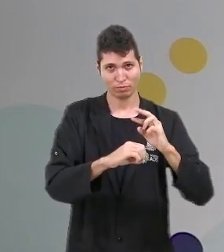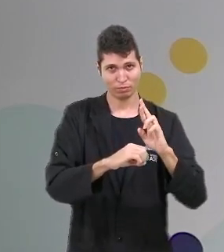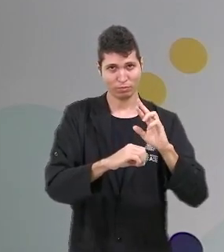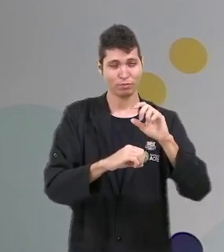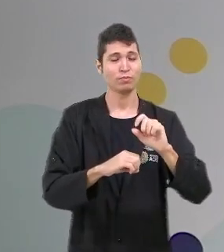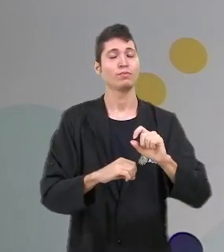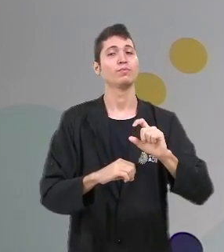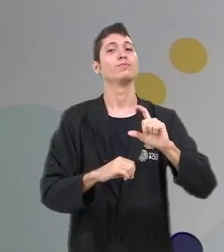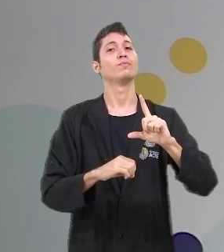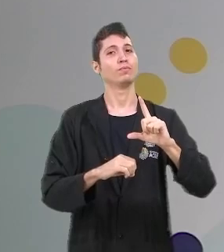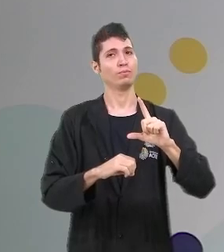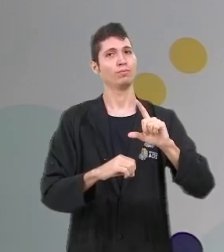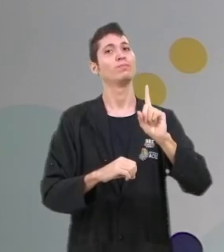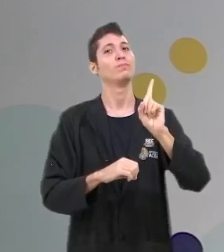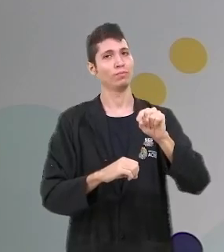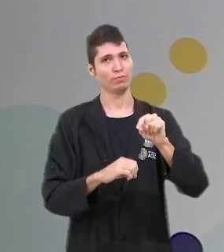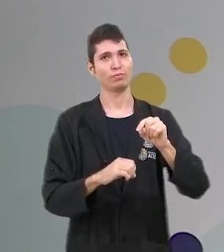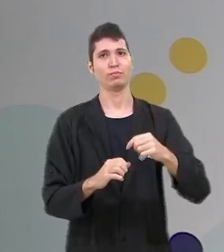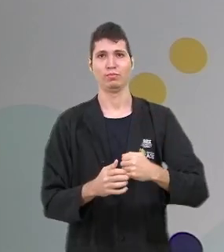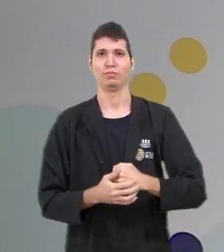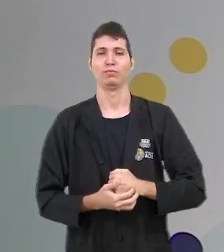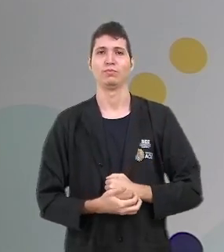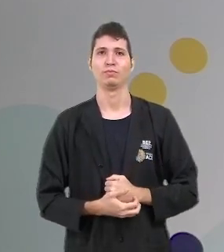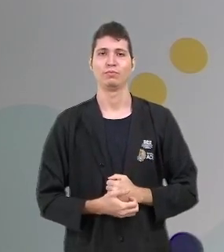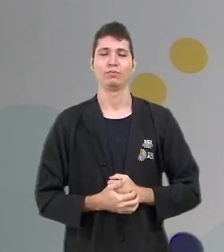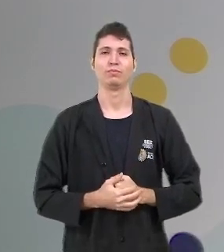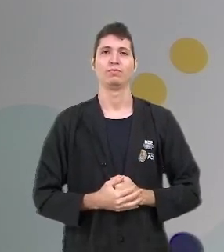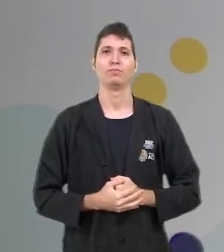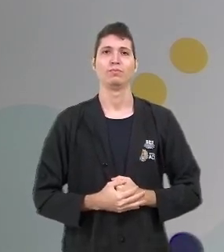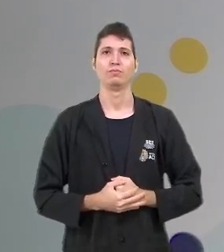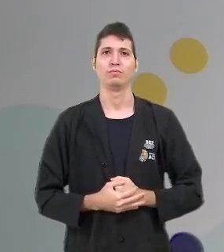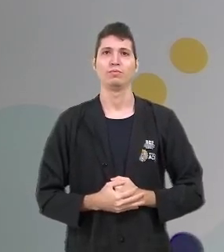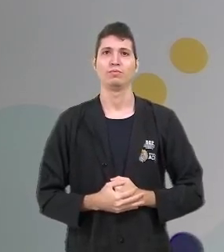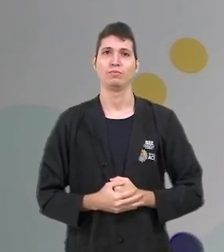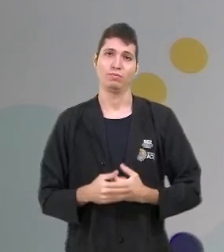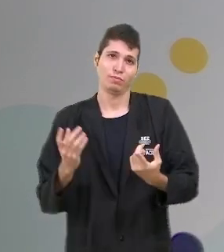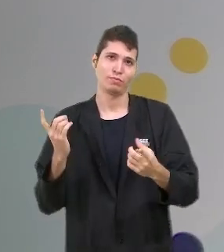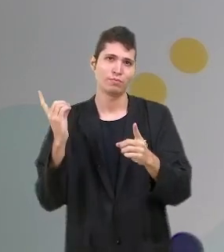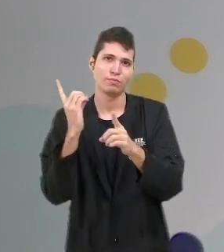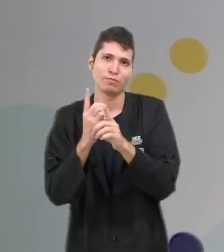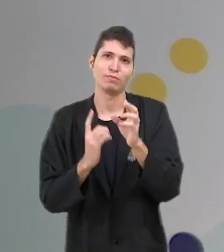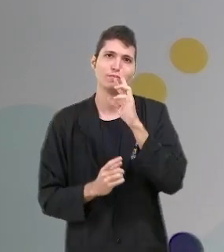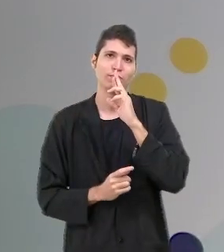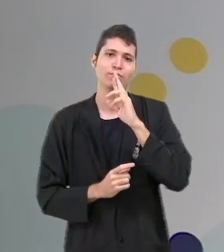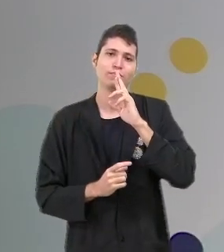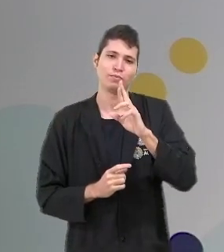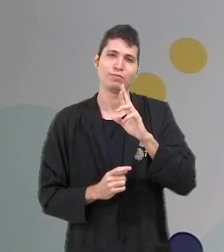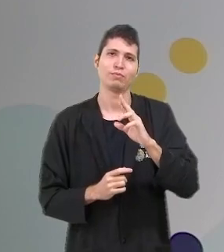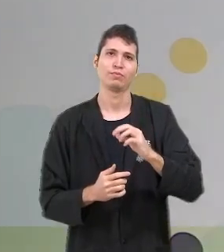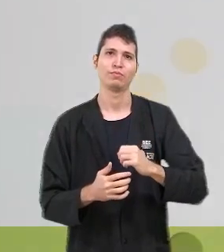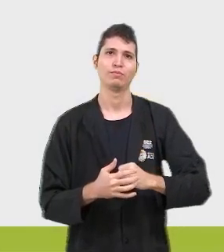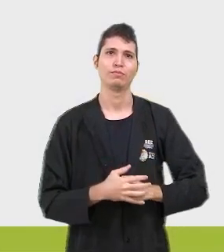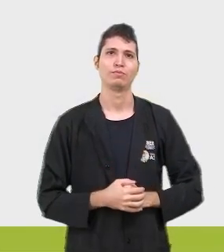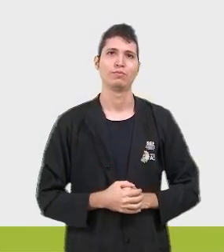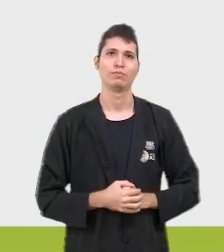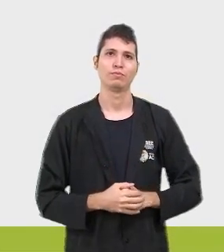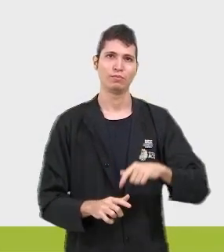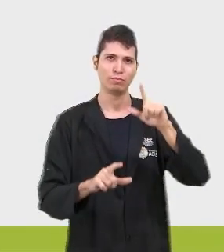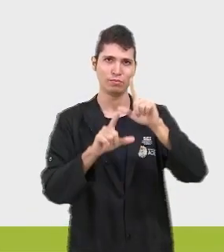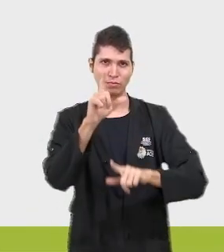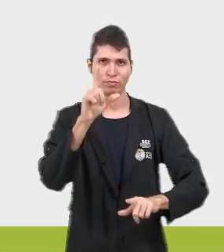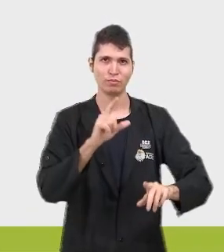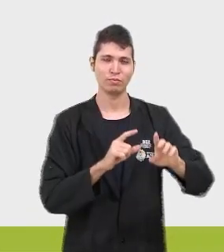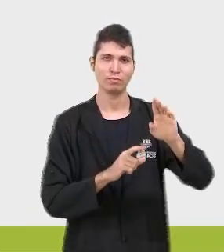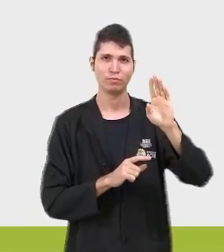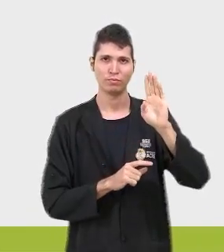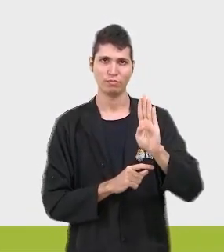maior. Então, dessa forma, a gente acaba encontrando aí a nossa resposta. Ou seja, alternativa